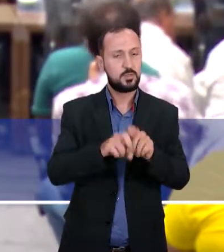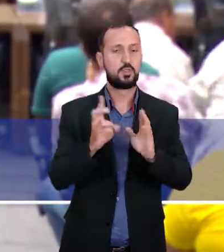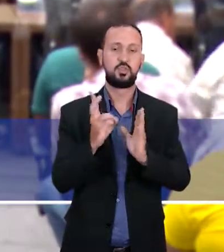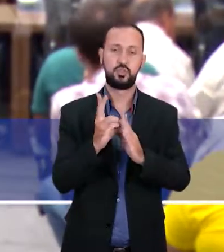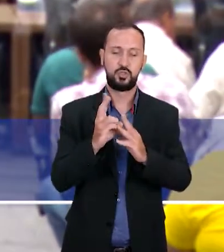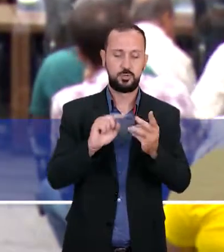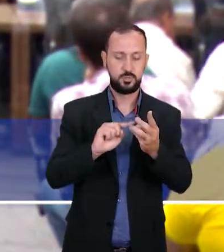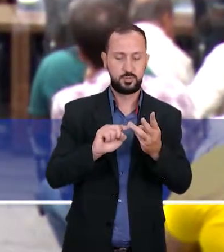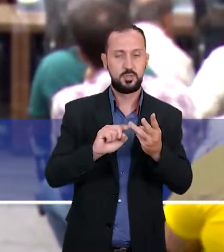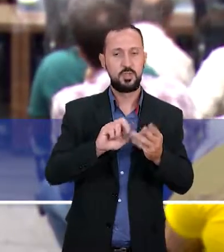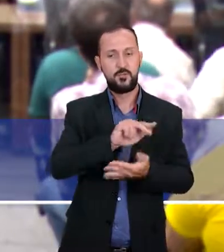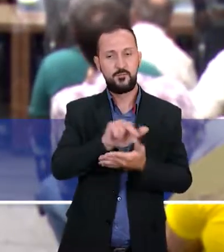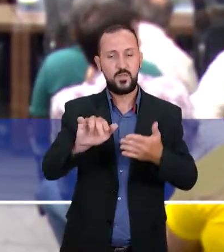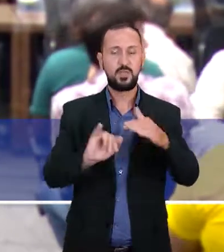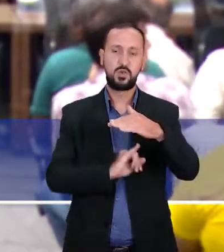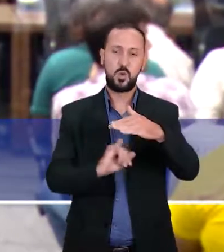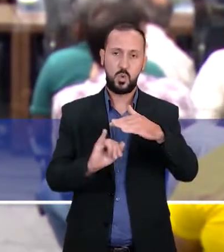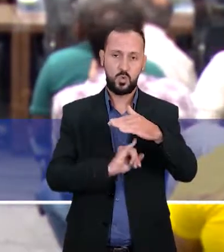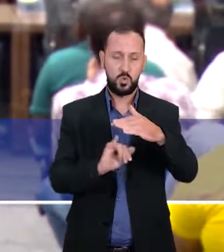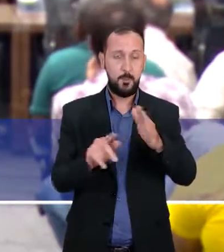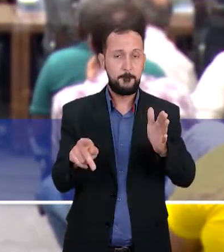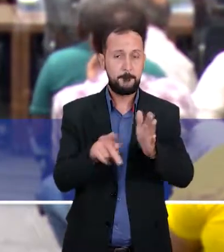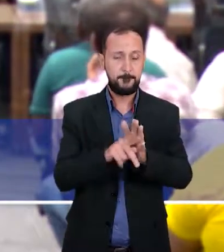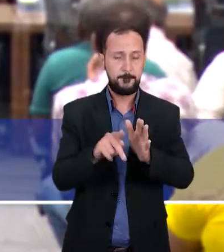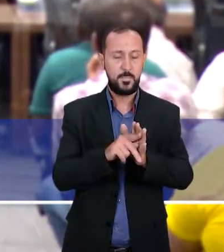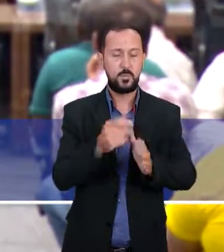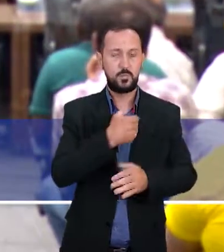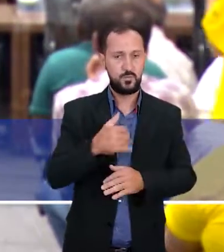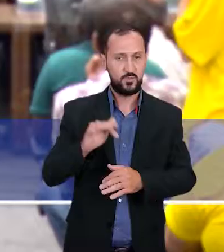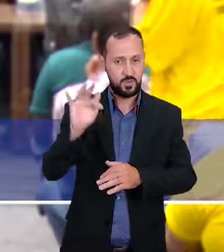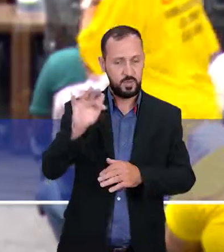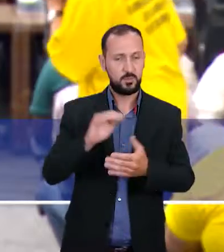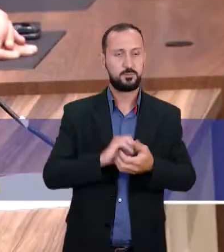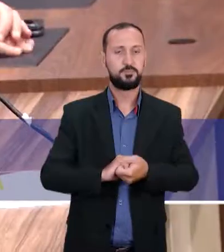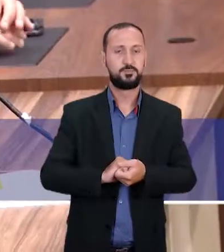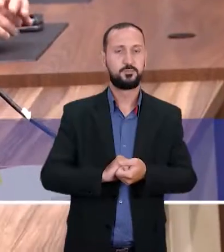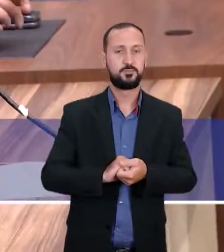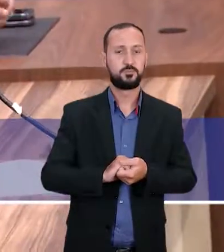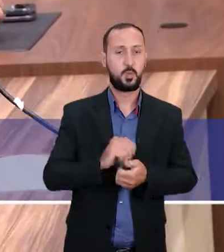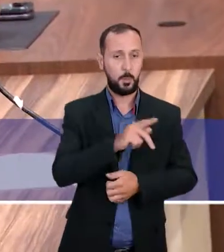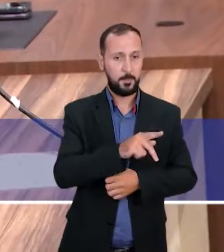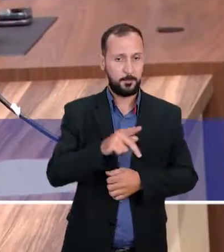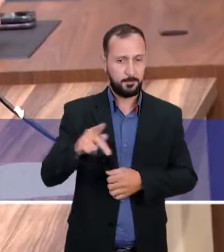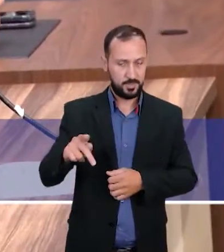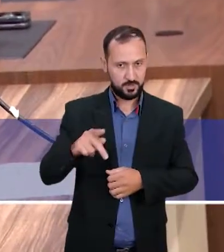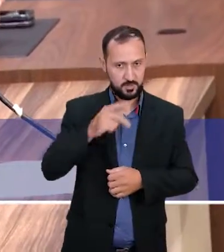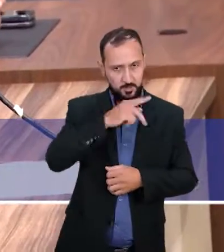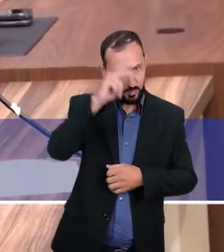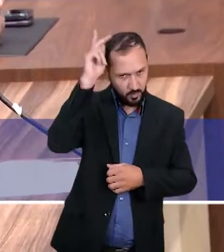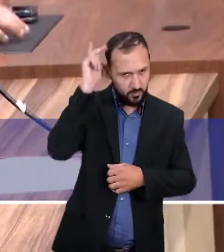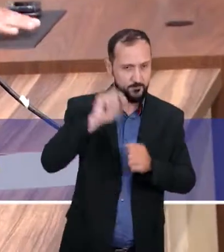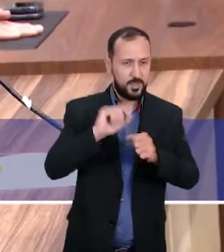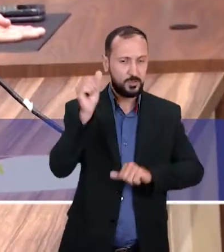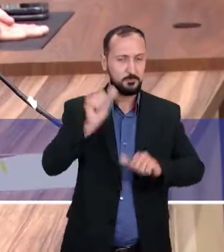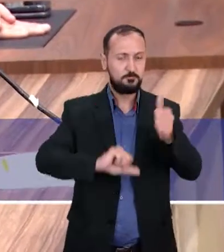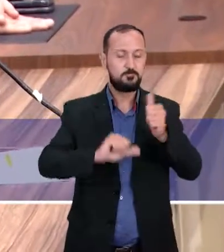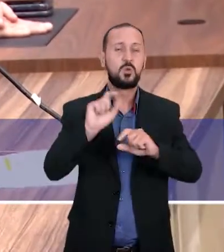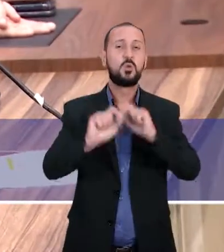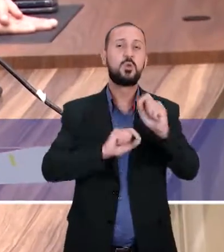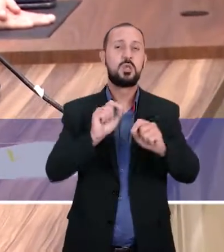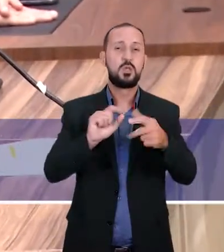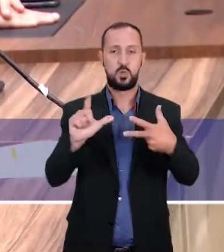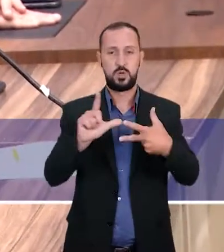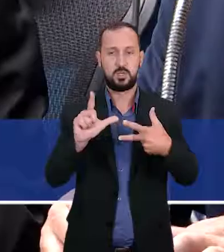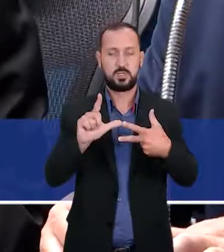produtores, indígenas e de diversos órgãos do Executivo Federal, como INCRA e IBAMA. O presidente da Assembleia fez um diagnóstico das contribuições